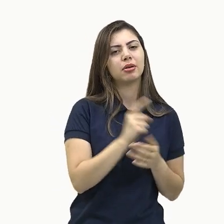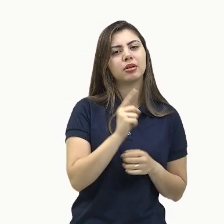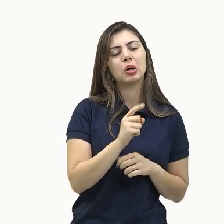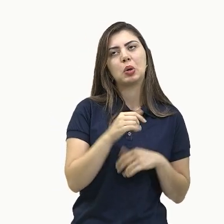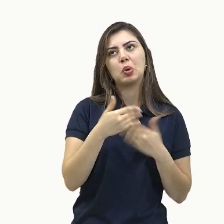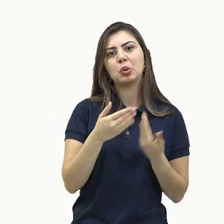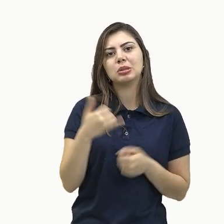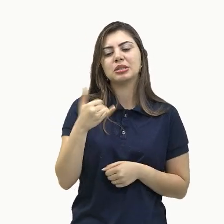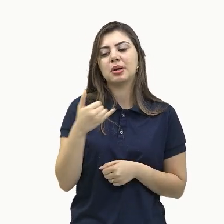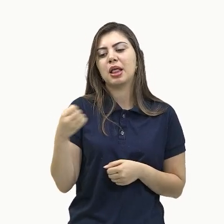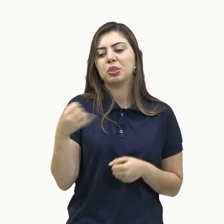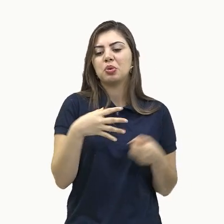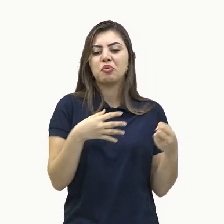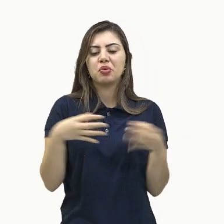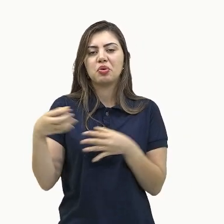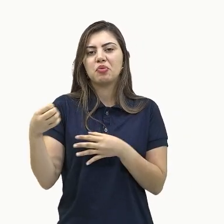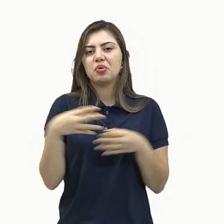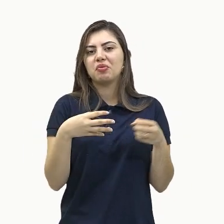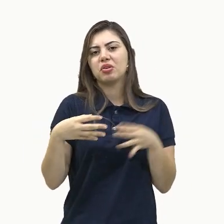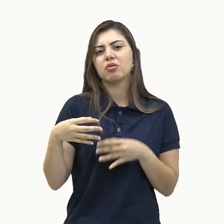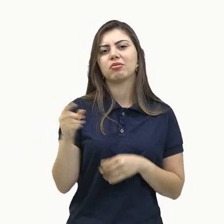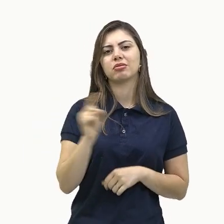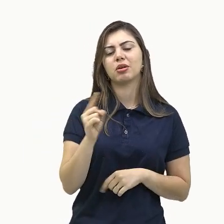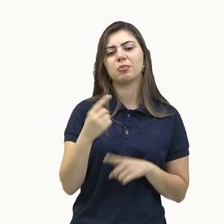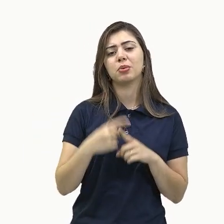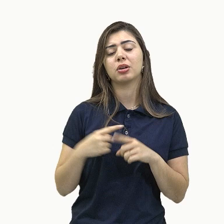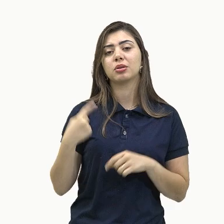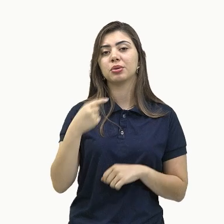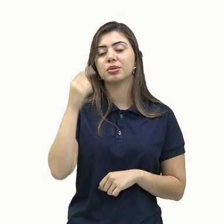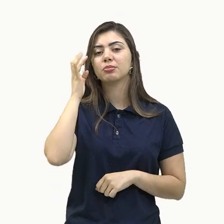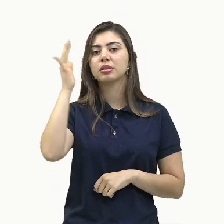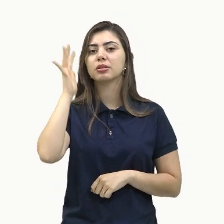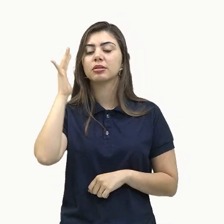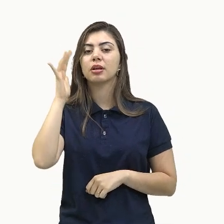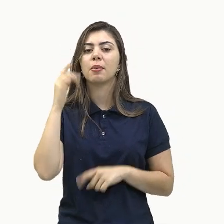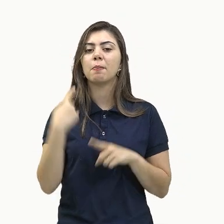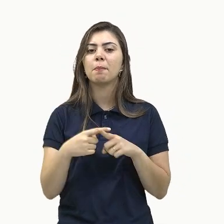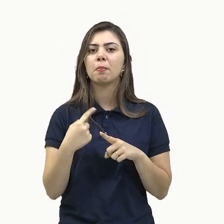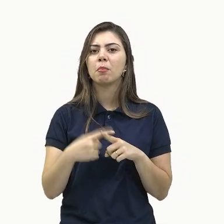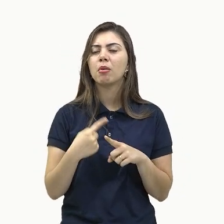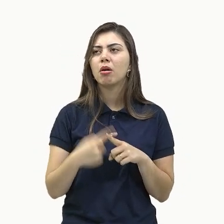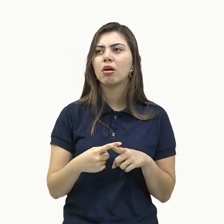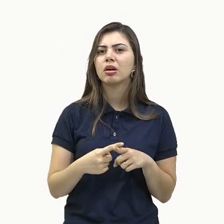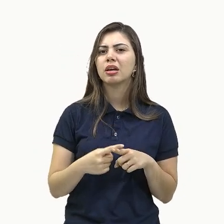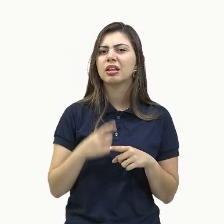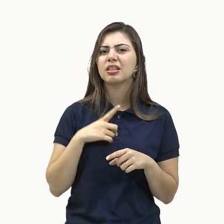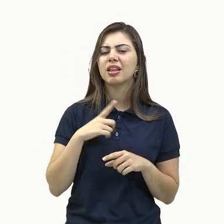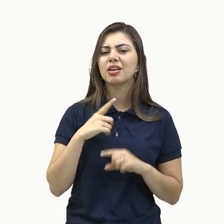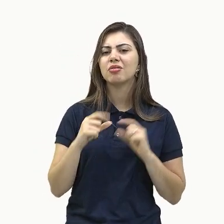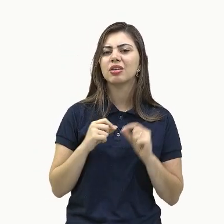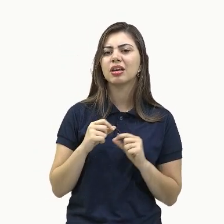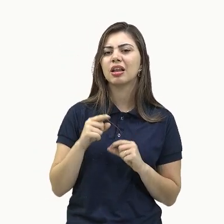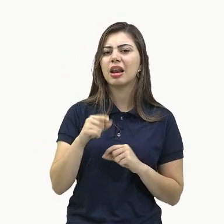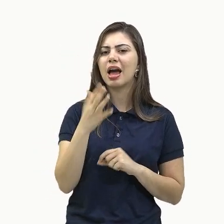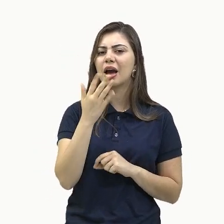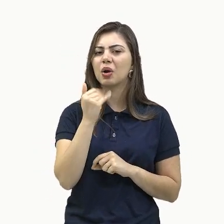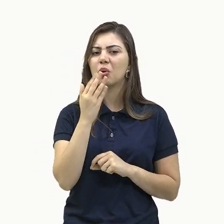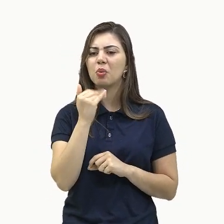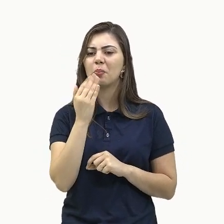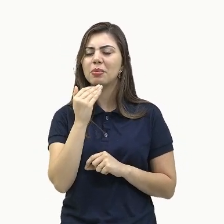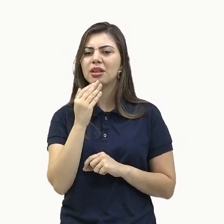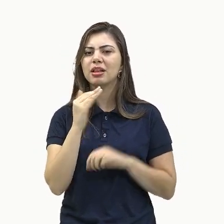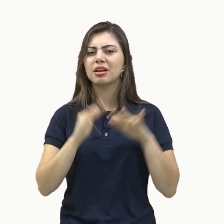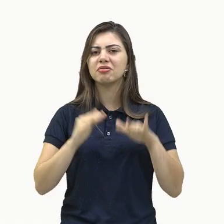com frequência. Porque a gente também tem que pensar por que existe tanto desperdício de alimento.